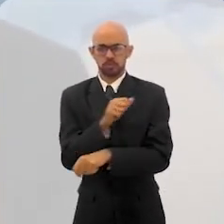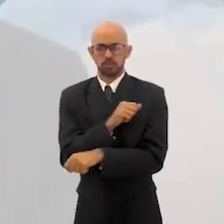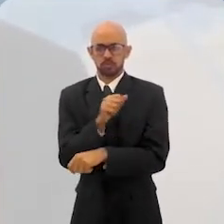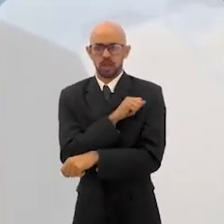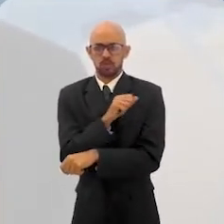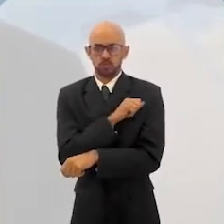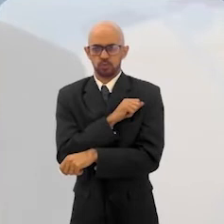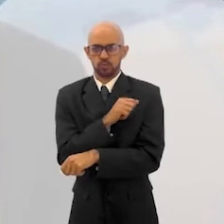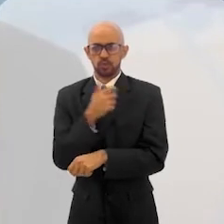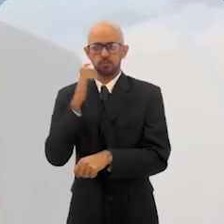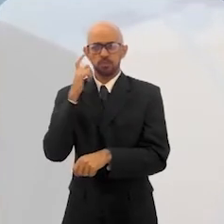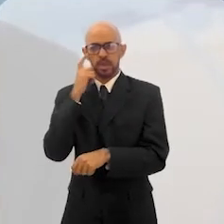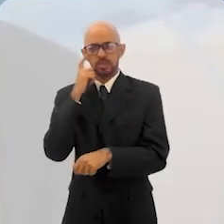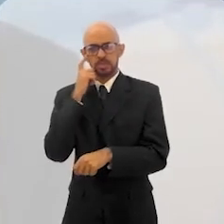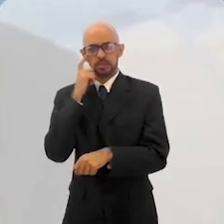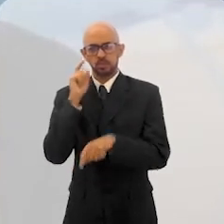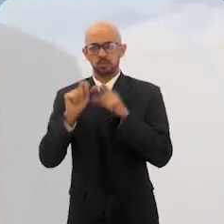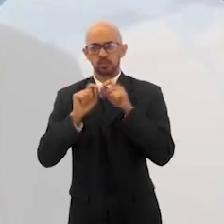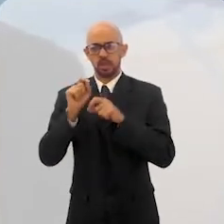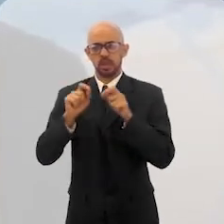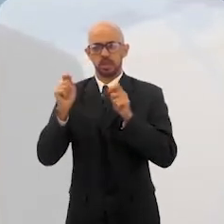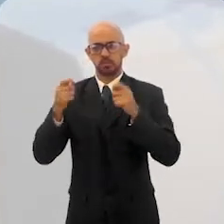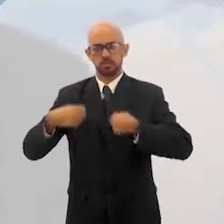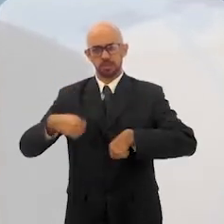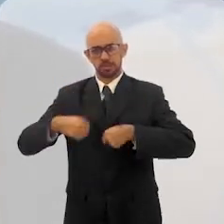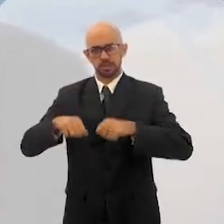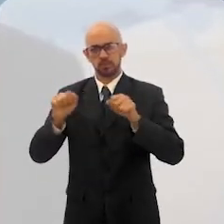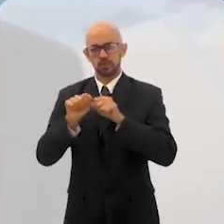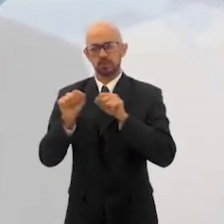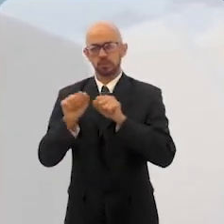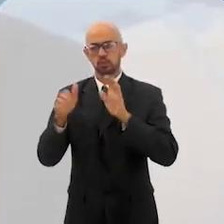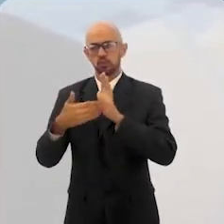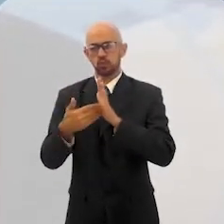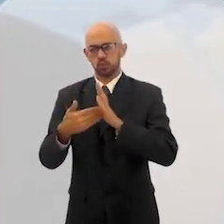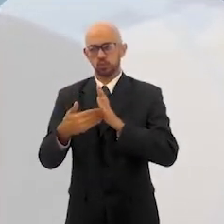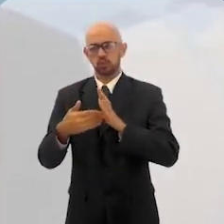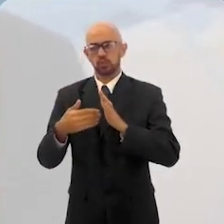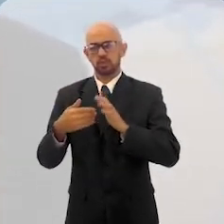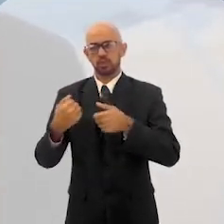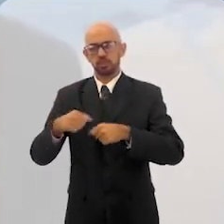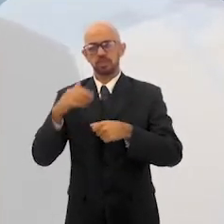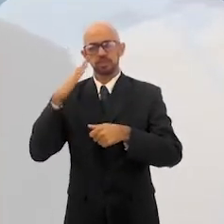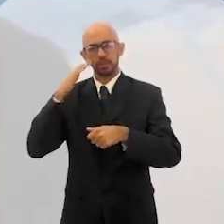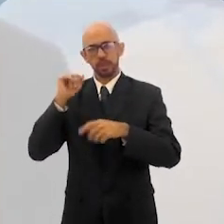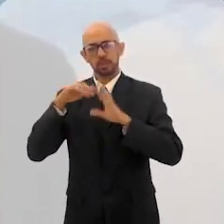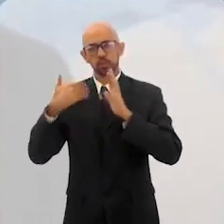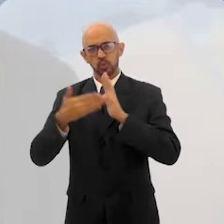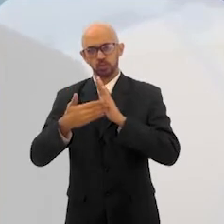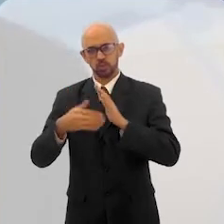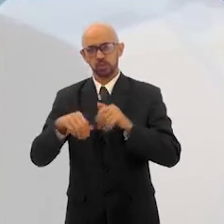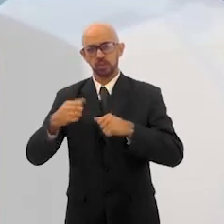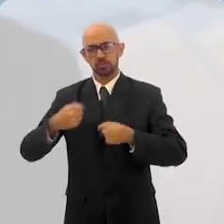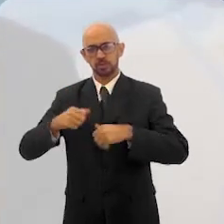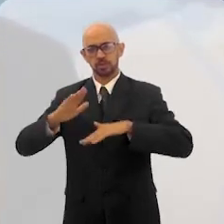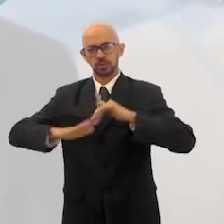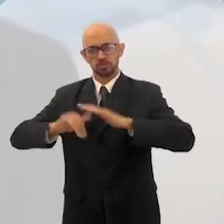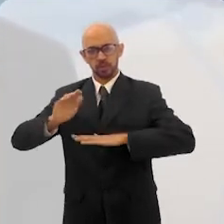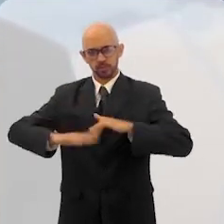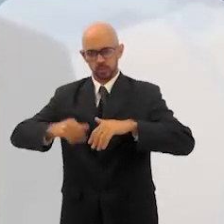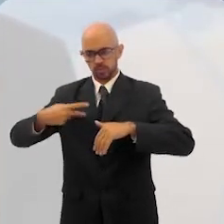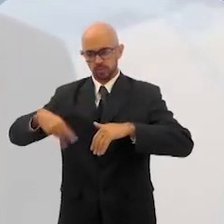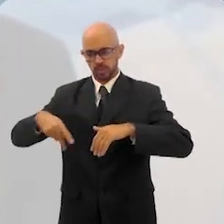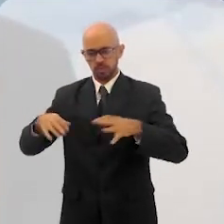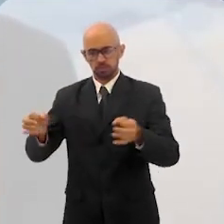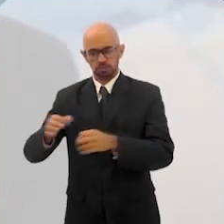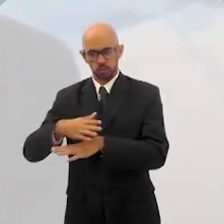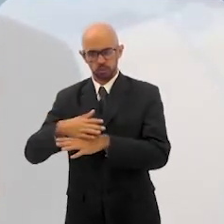ele acha que ele tem que fazer tudo, que ele tem que saber tudo, né? E que ele já tem que saber a profissão dele, ah, não posso voltar atrás. Eu acho